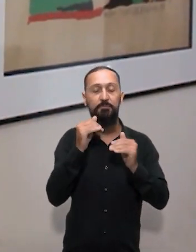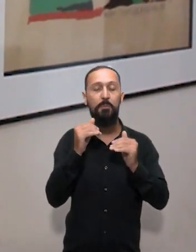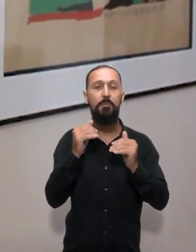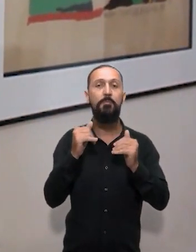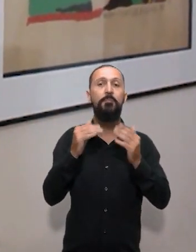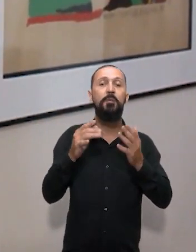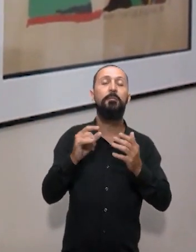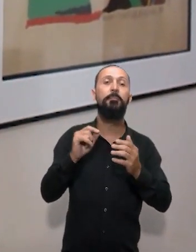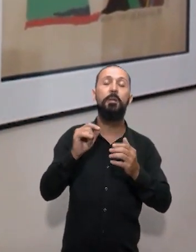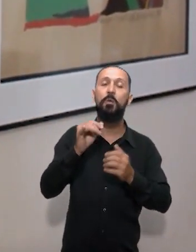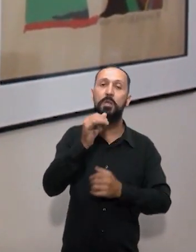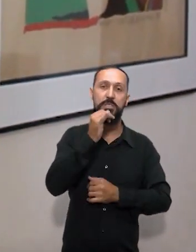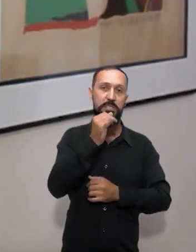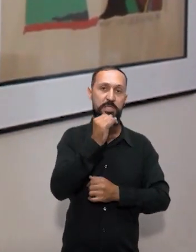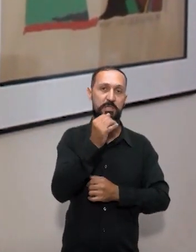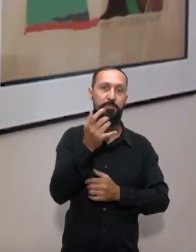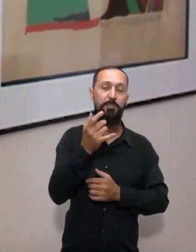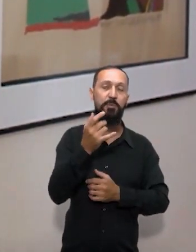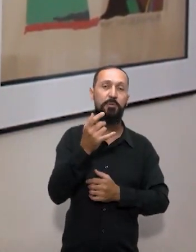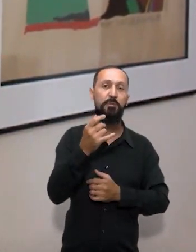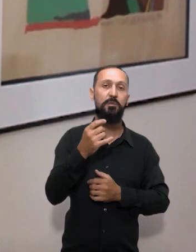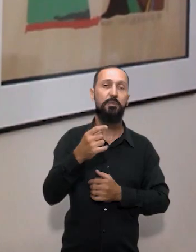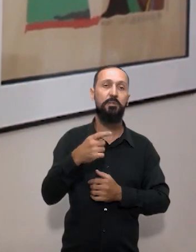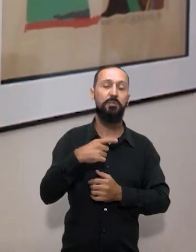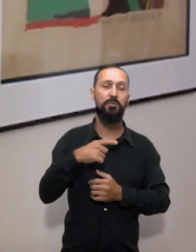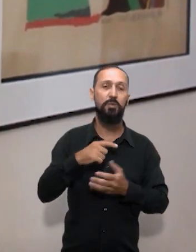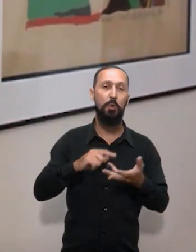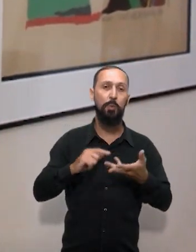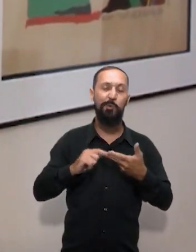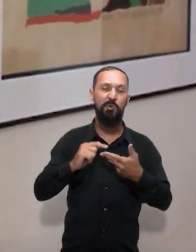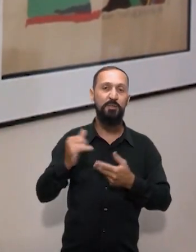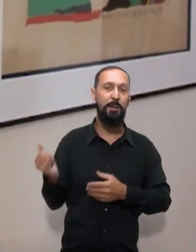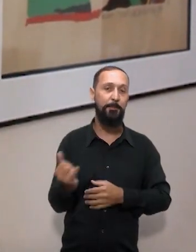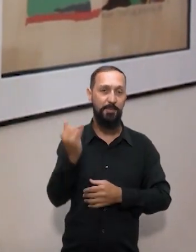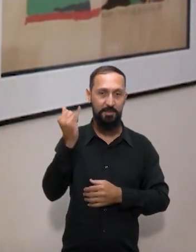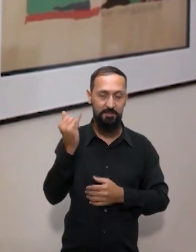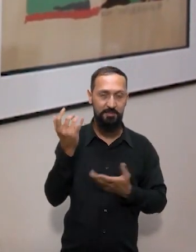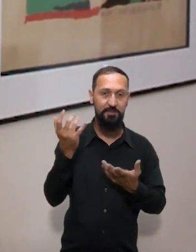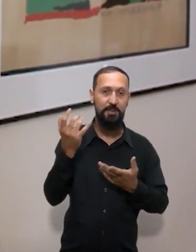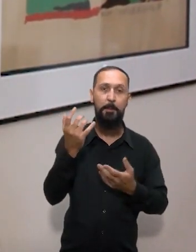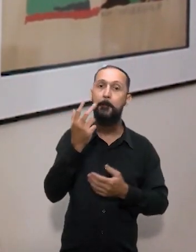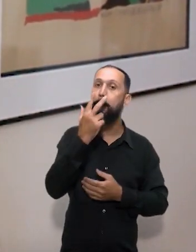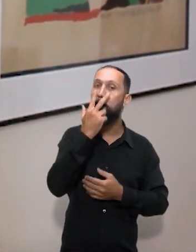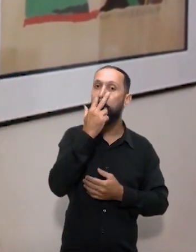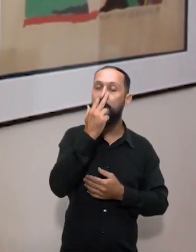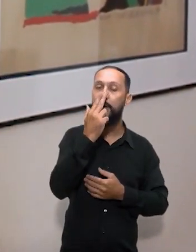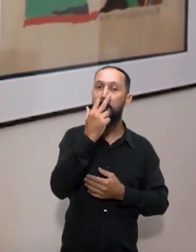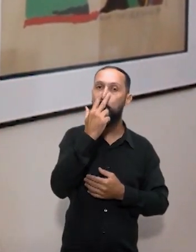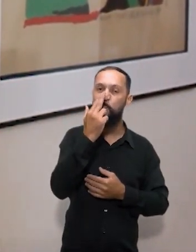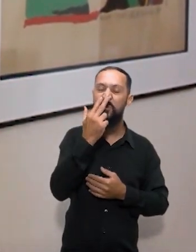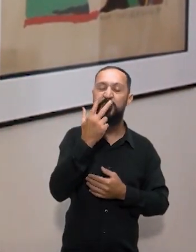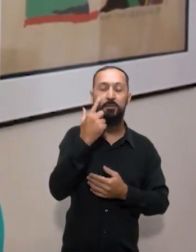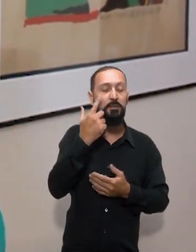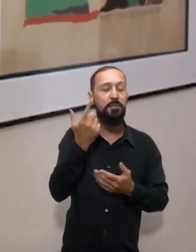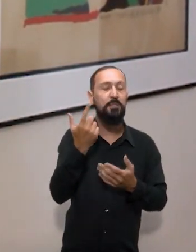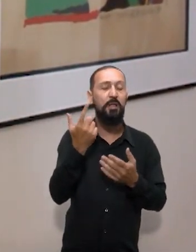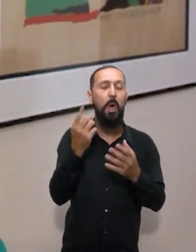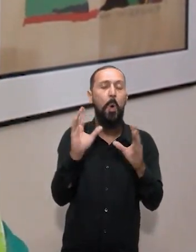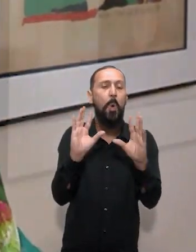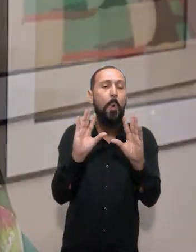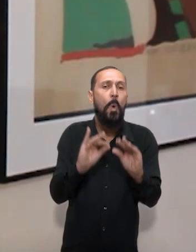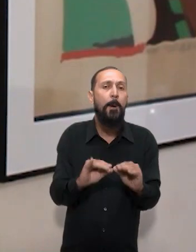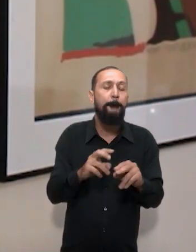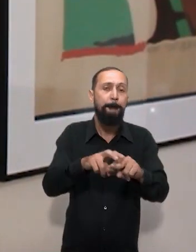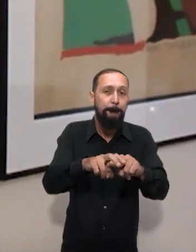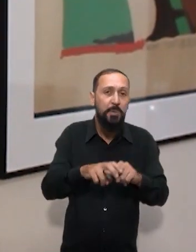sobretudo, pelo fato de que, apesar de toda essa relevância, parece um pouco